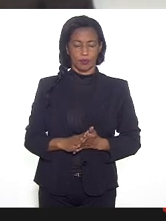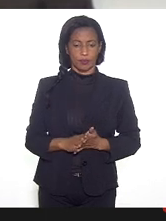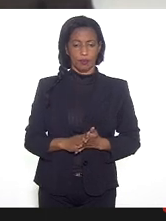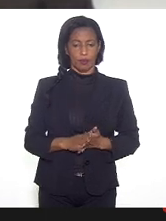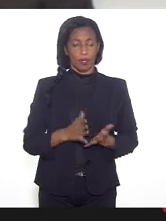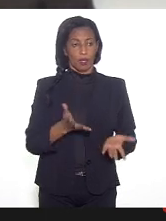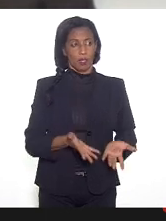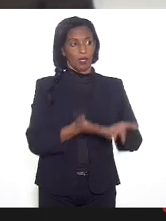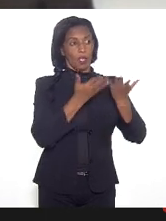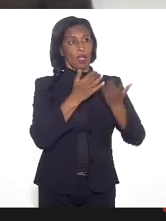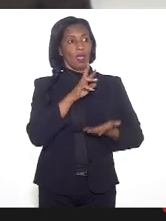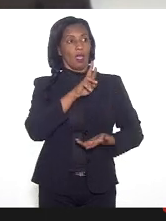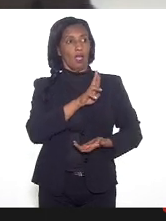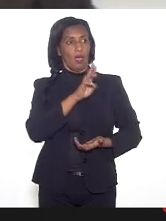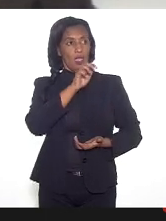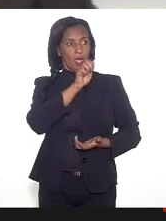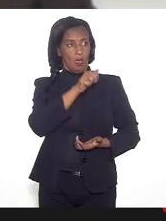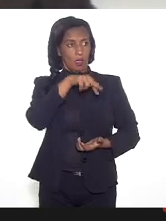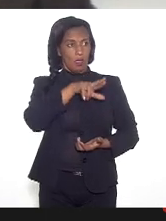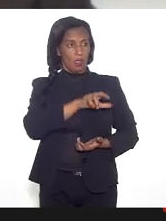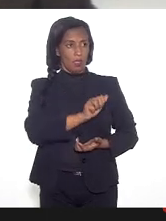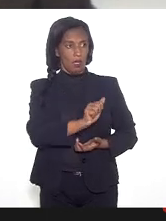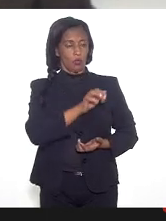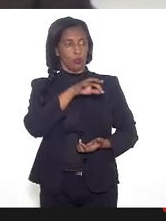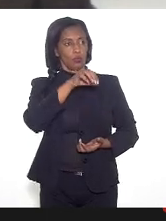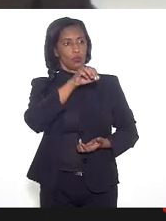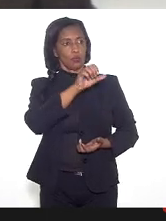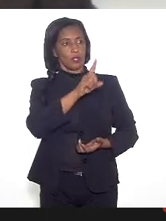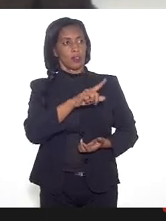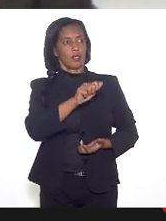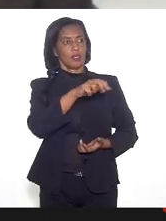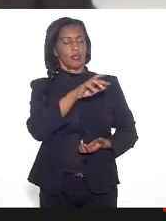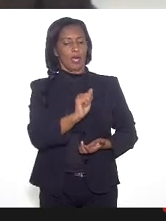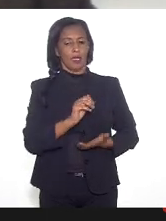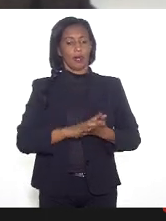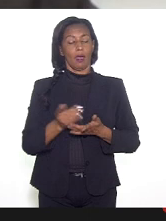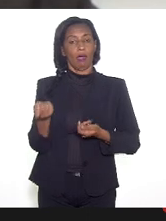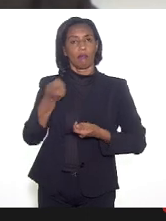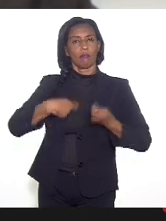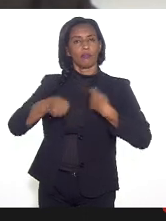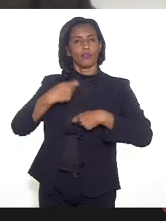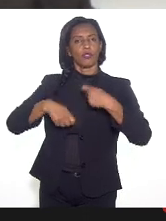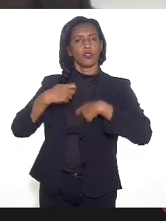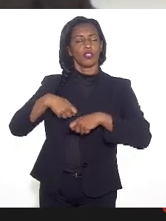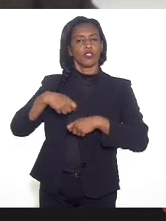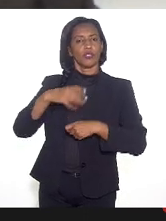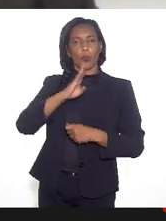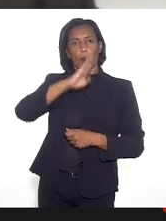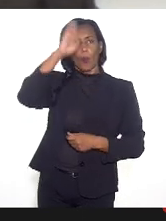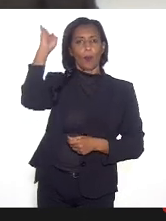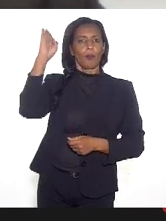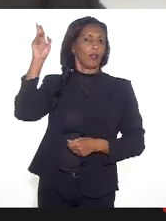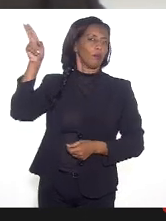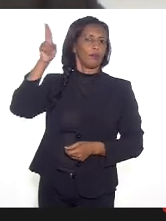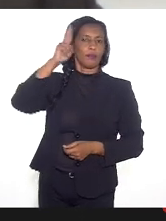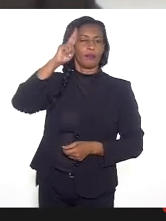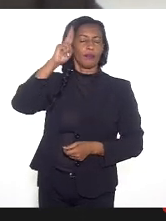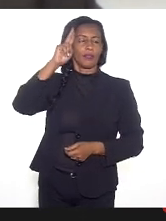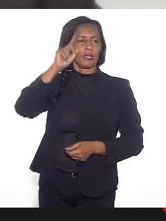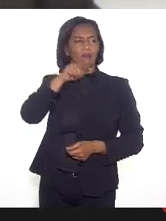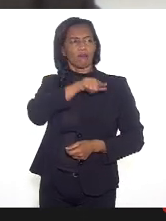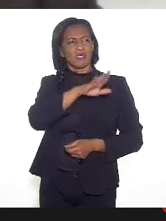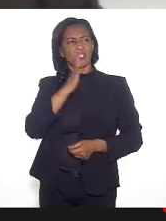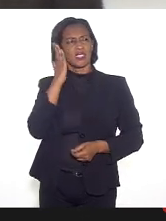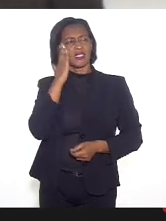excelentíssimo deputado Renato Zaca, que dispõe sobre a concessão de anistia administrativa a bombeiros militares. Acho que Vossa Excelência